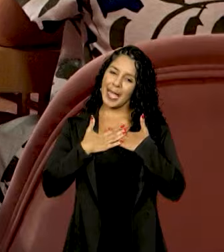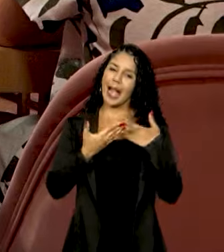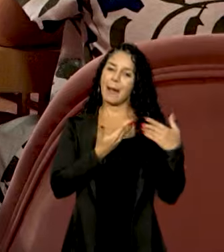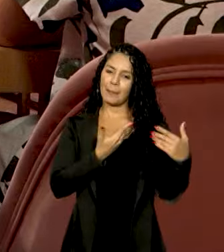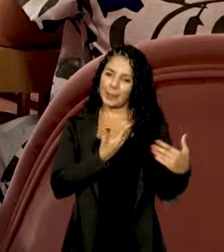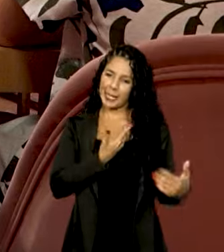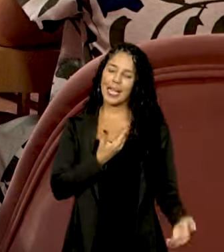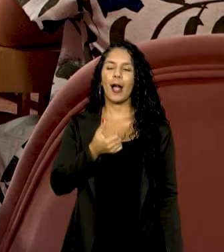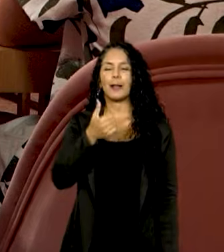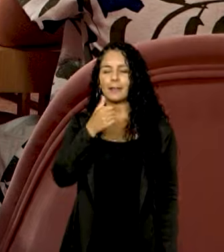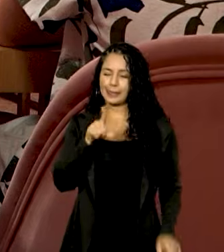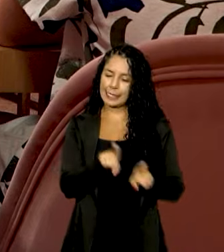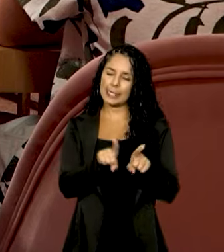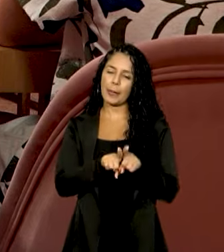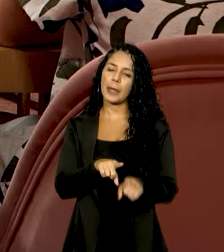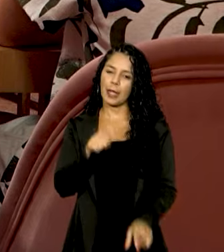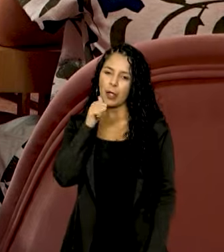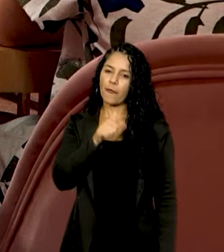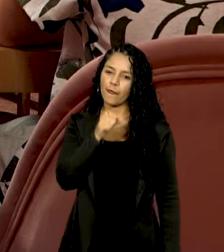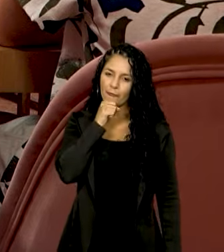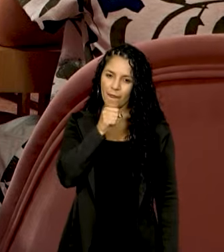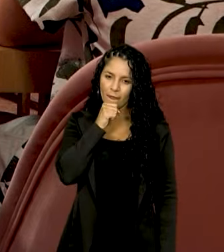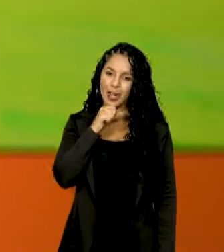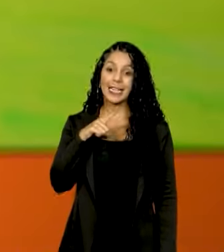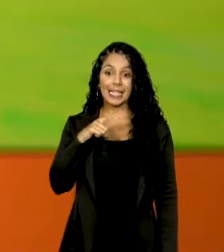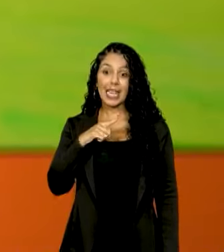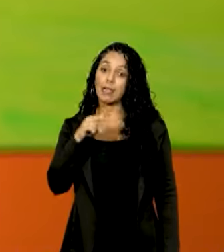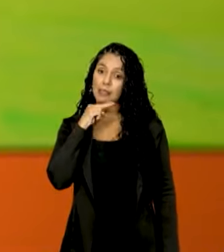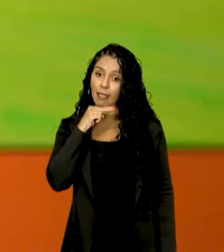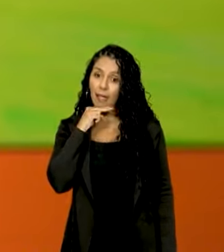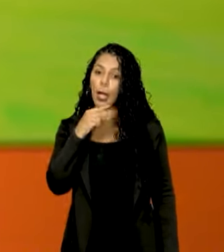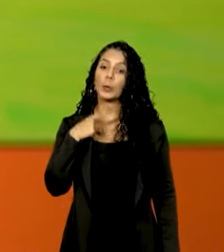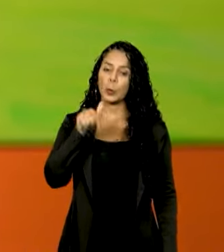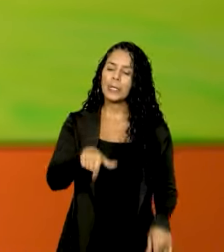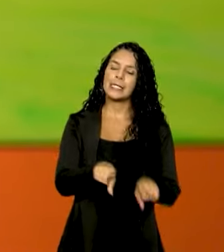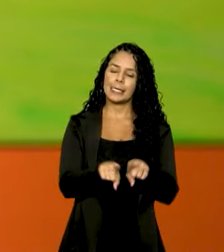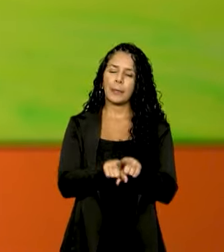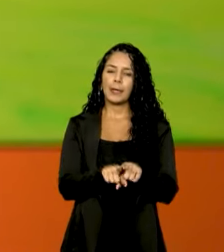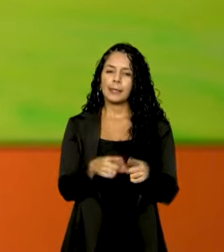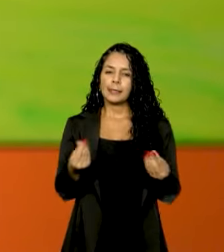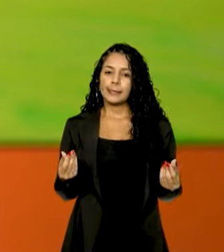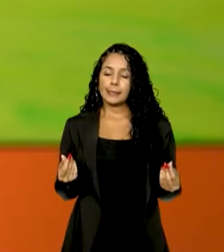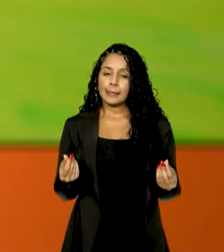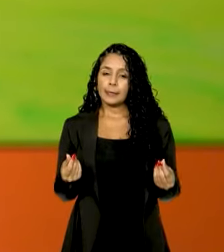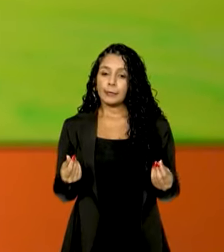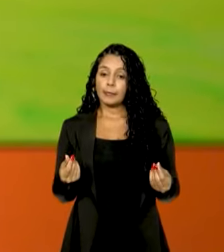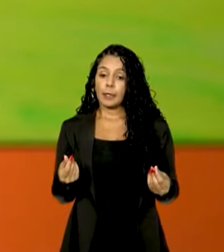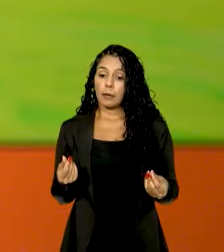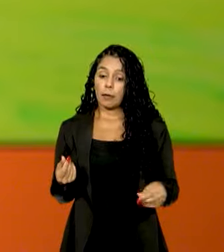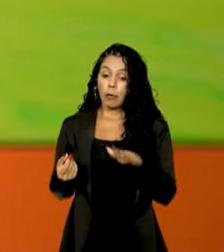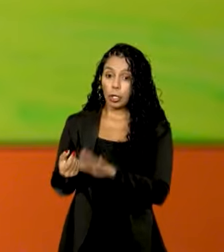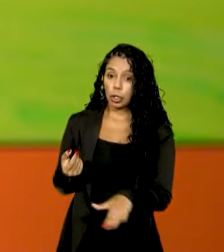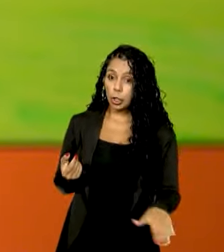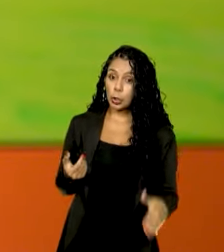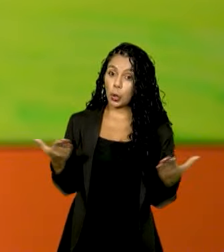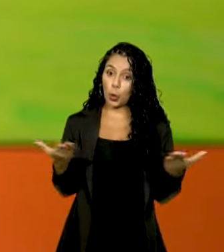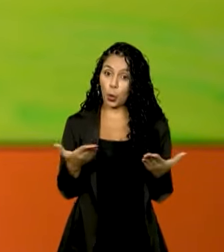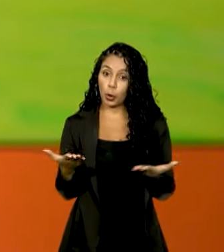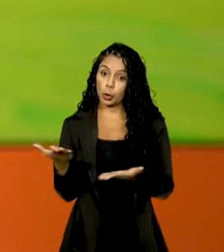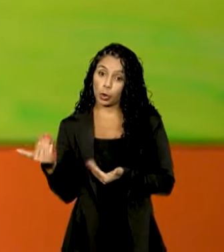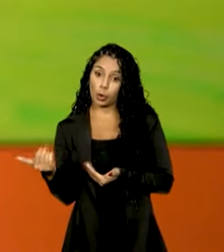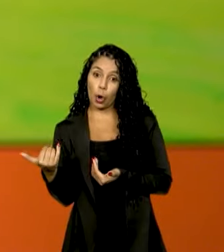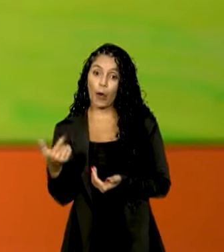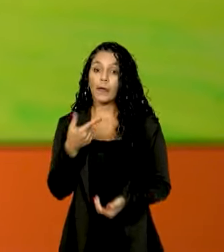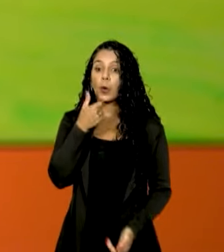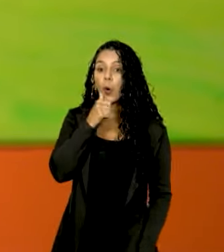avós, das minhas amigas que têm netinhos e que foram as crianças, os jovens, os homens de